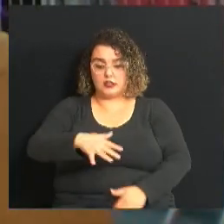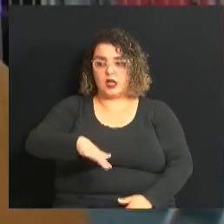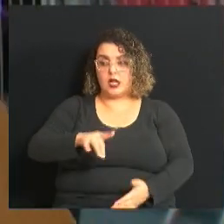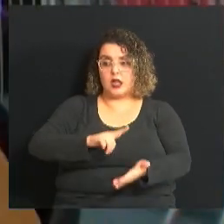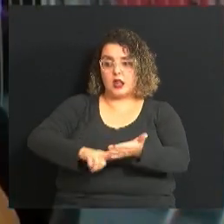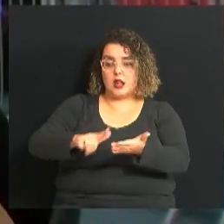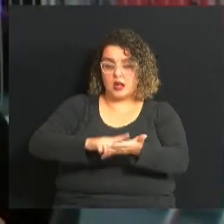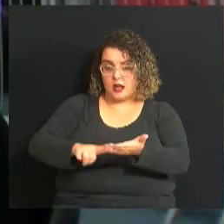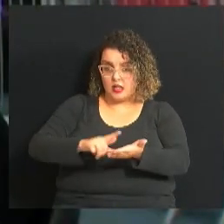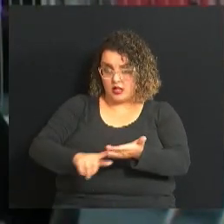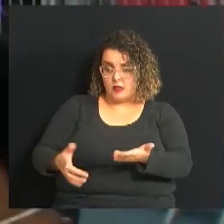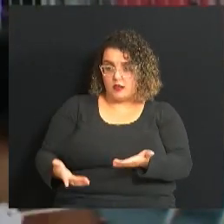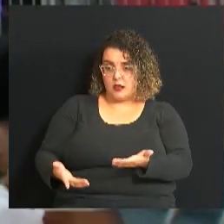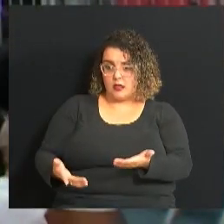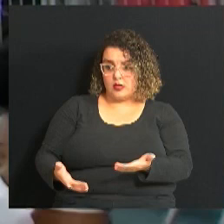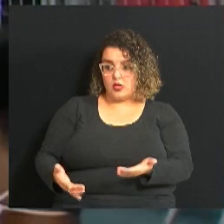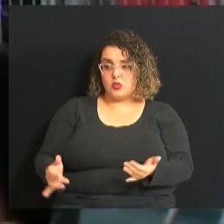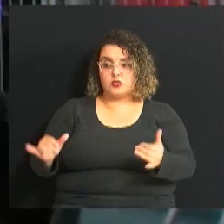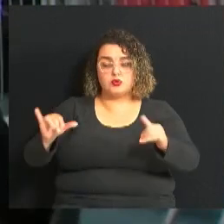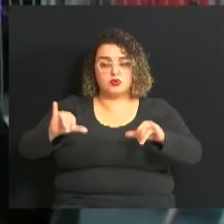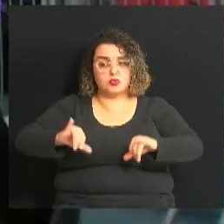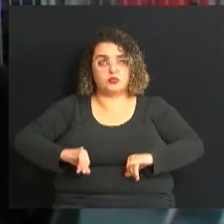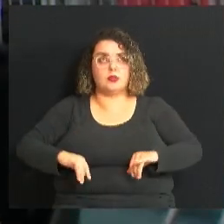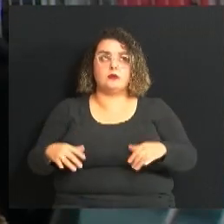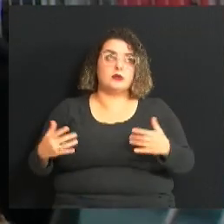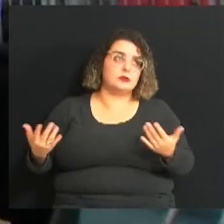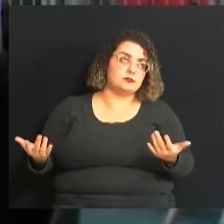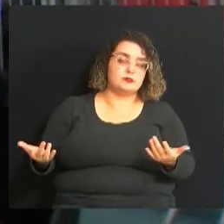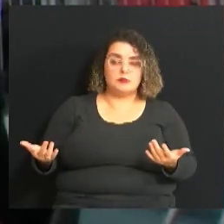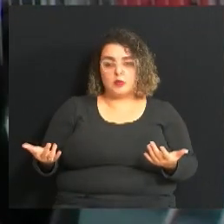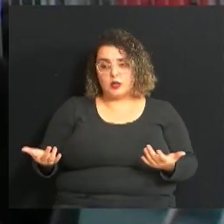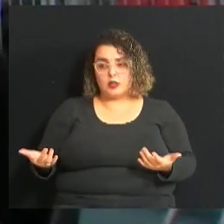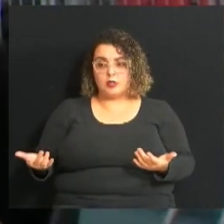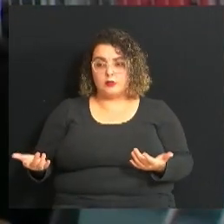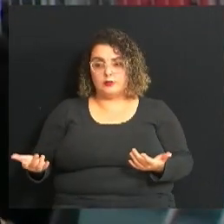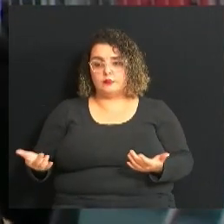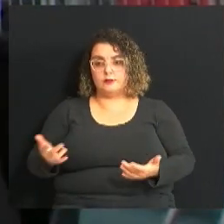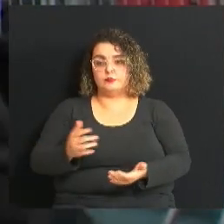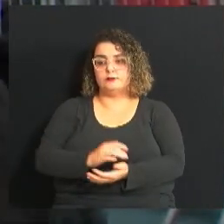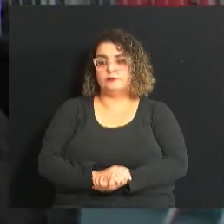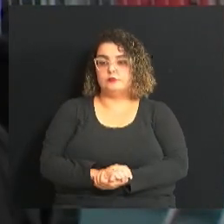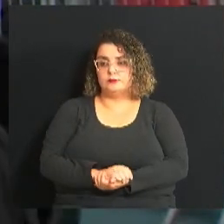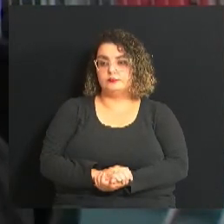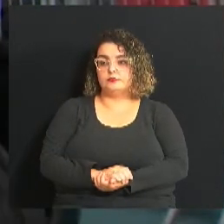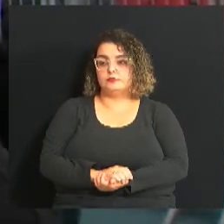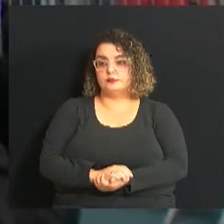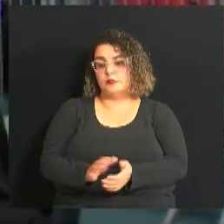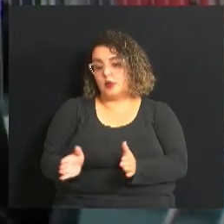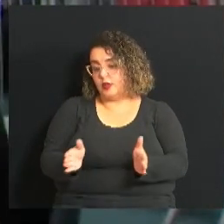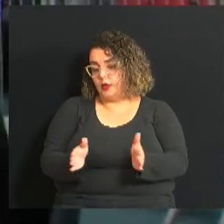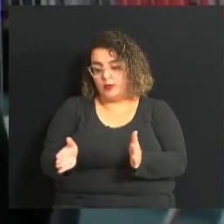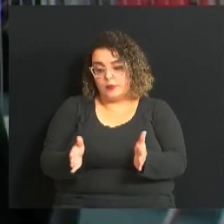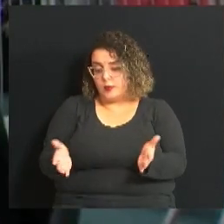é sofreram vamos assim um processo de de